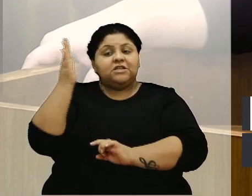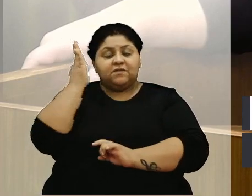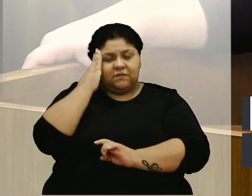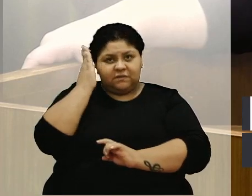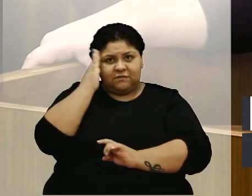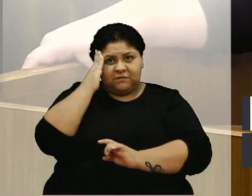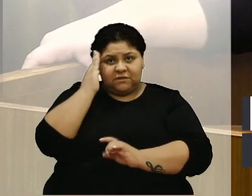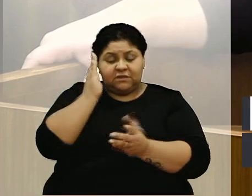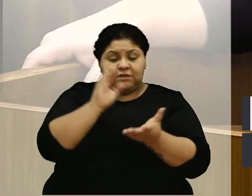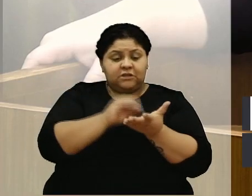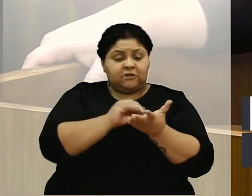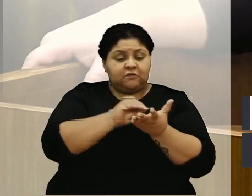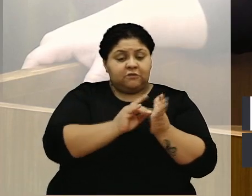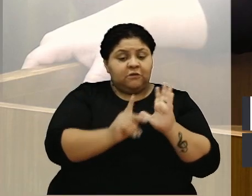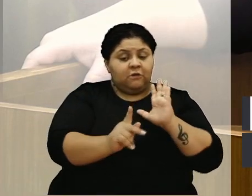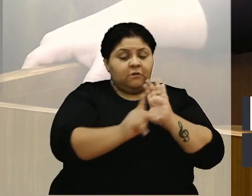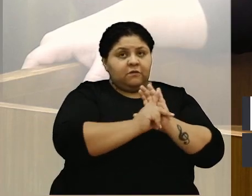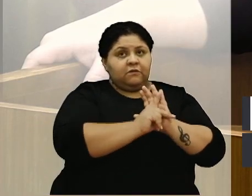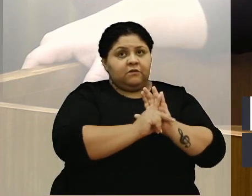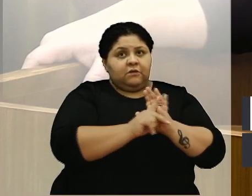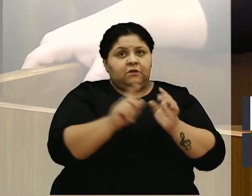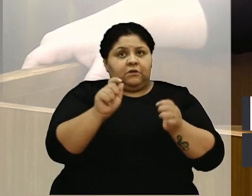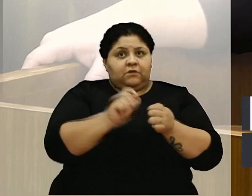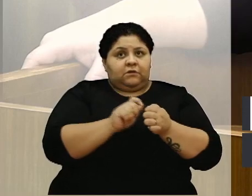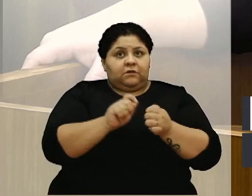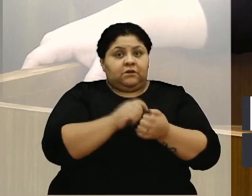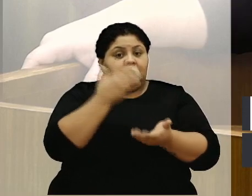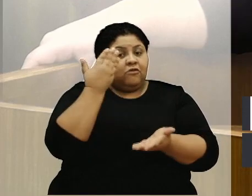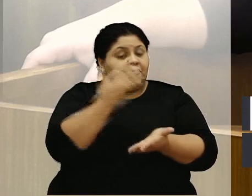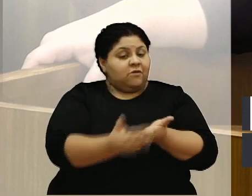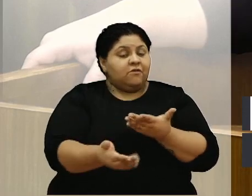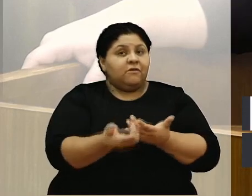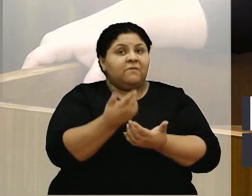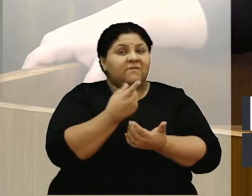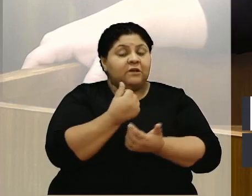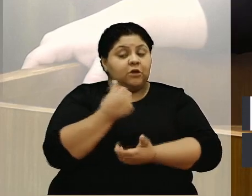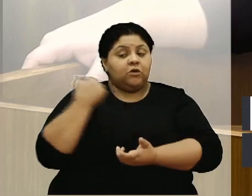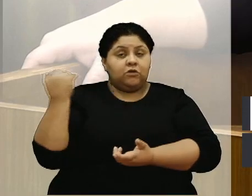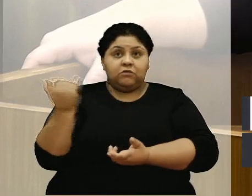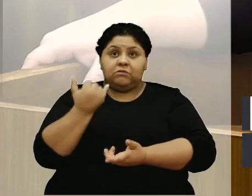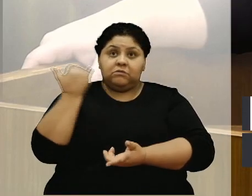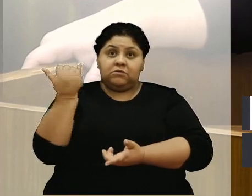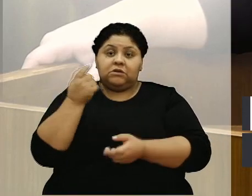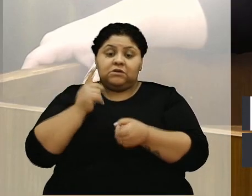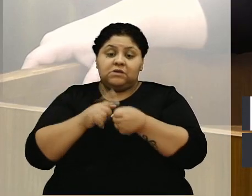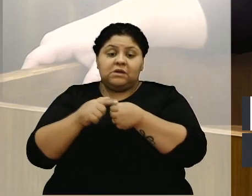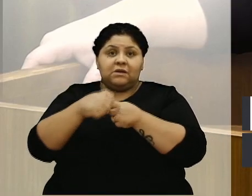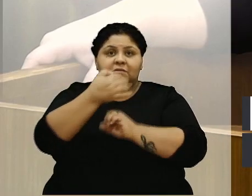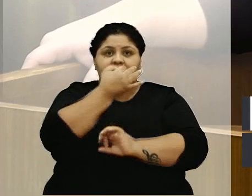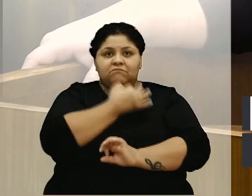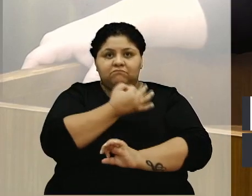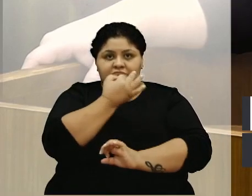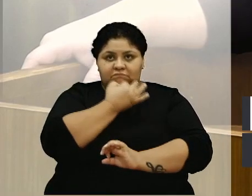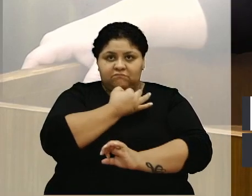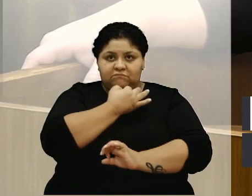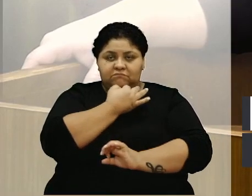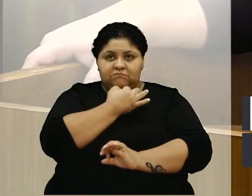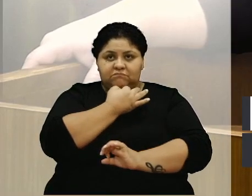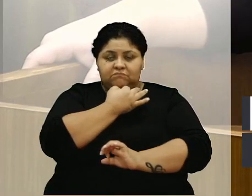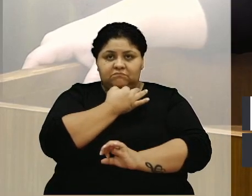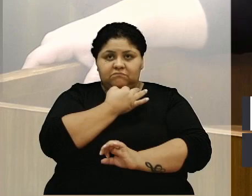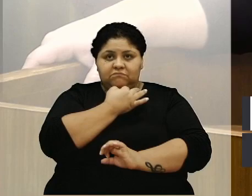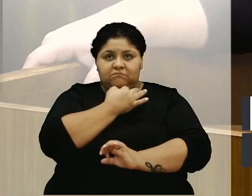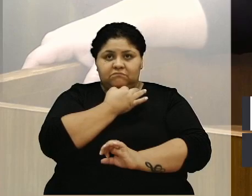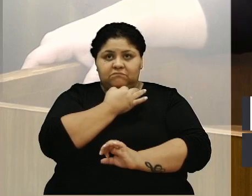que a falta de projeto fez a gente perder recursos importantíssimos para a cidade de Caxias do Sul. Só me dá uma parte, vereador. E aí